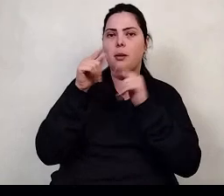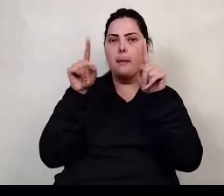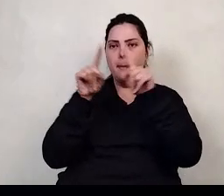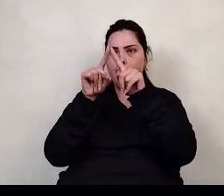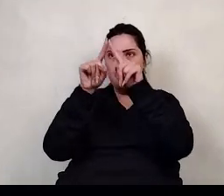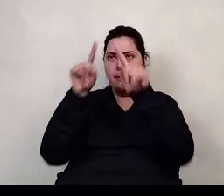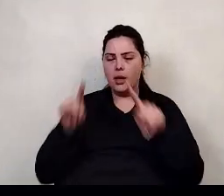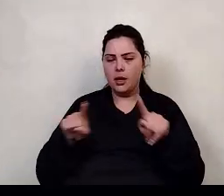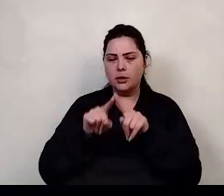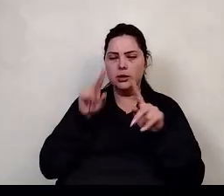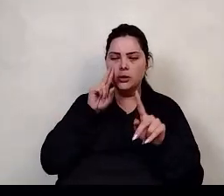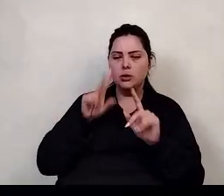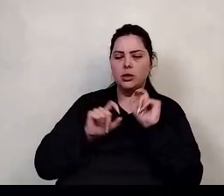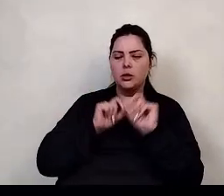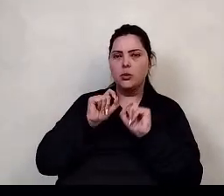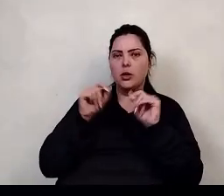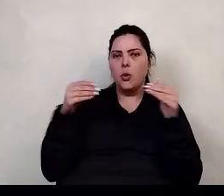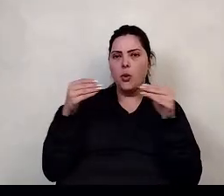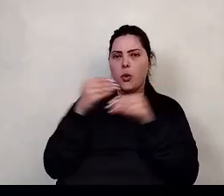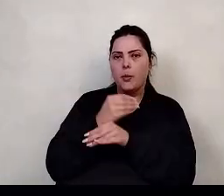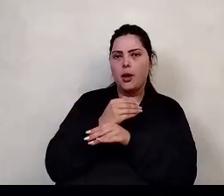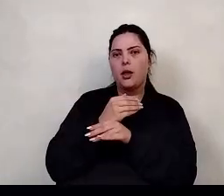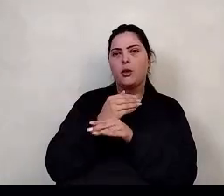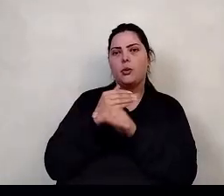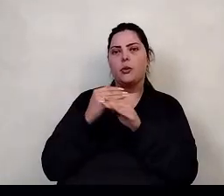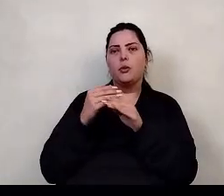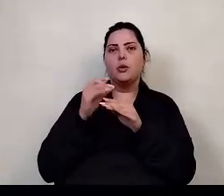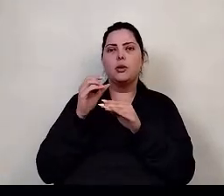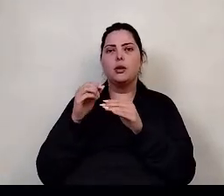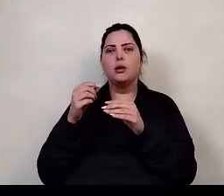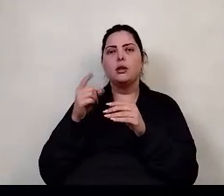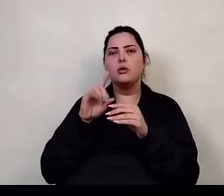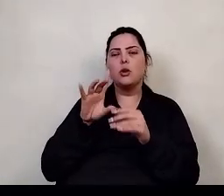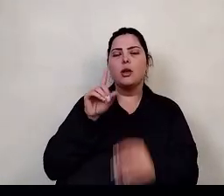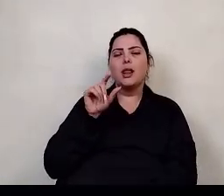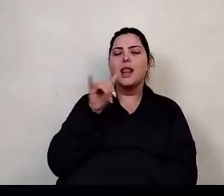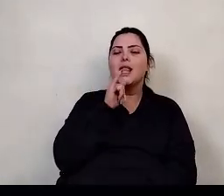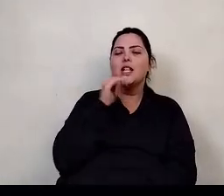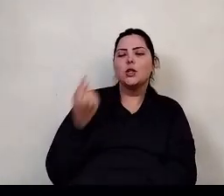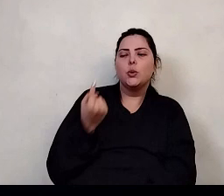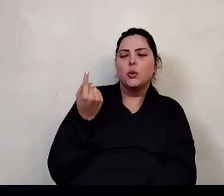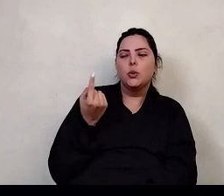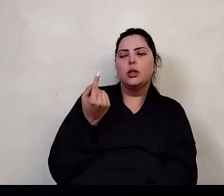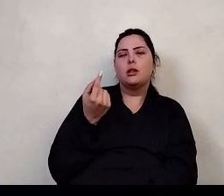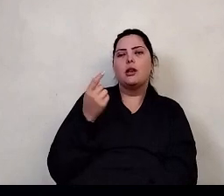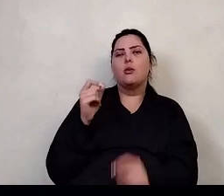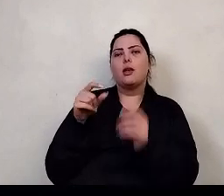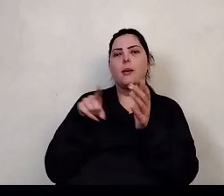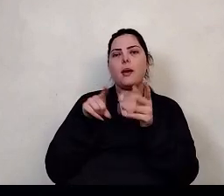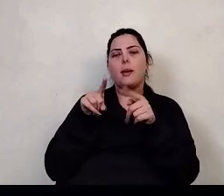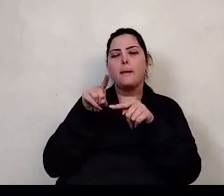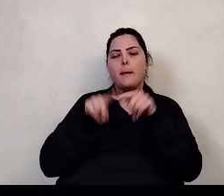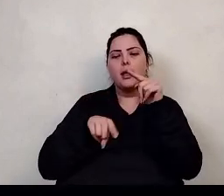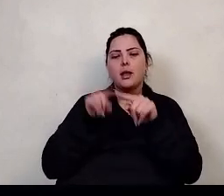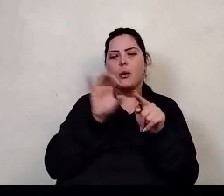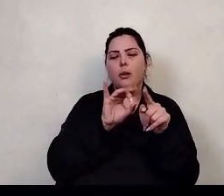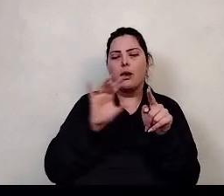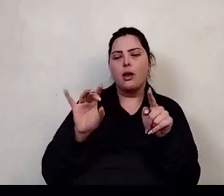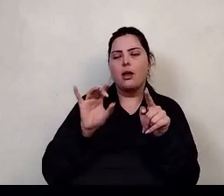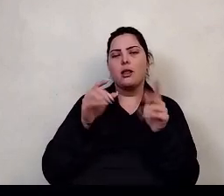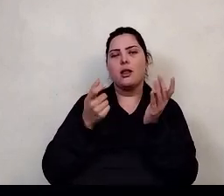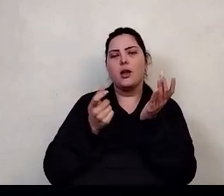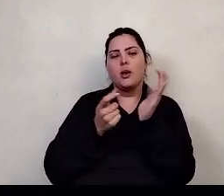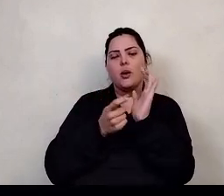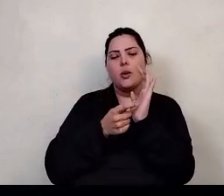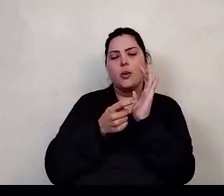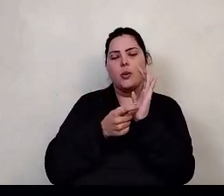pouco mais para o todo e menos só para a questão de testes unitários. Que aí é o teste de componente. O teste de componente, normalmente, ele até